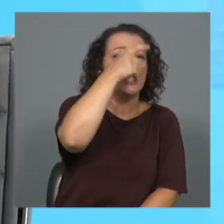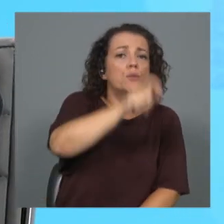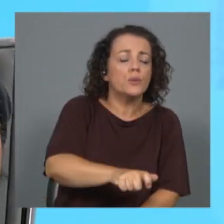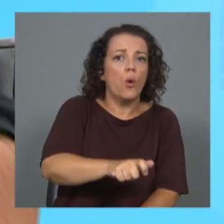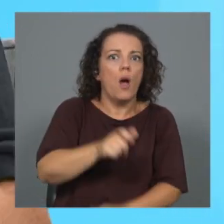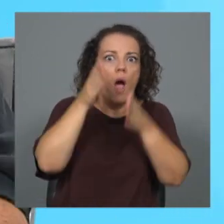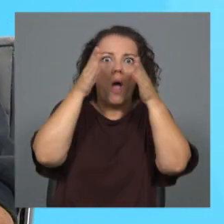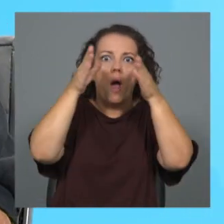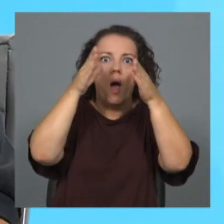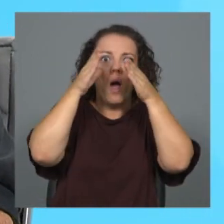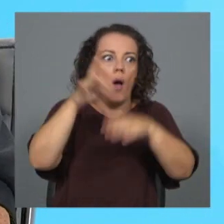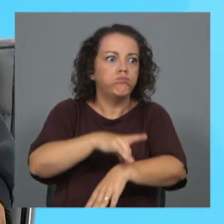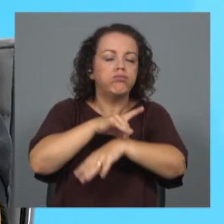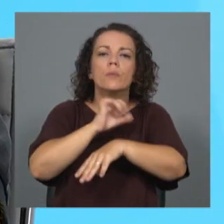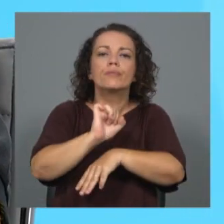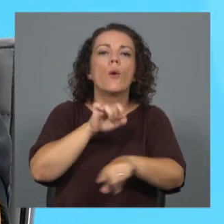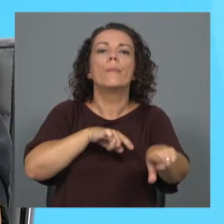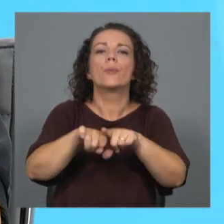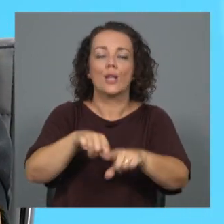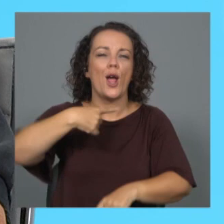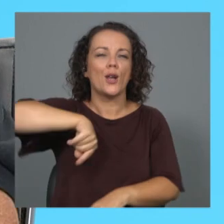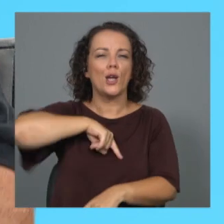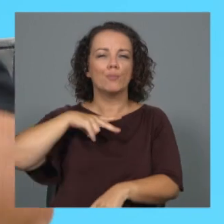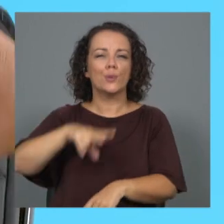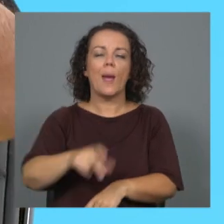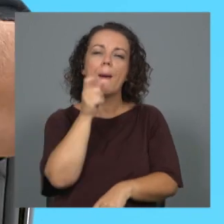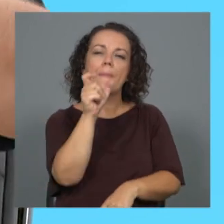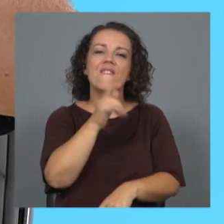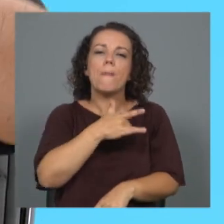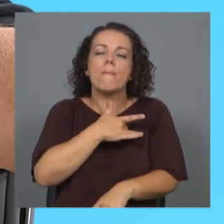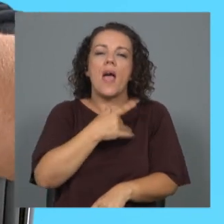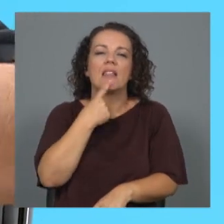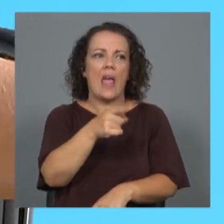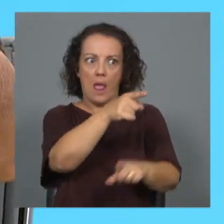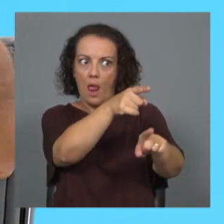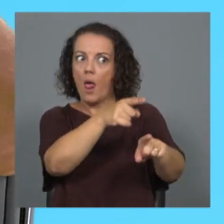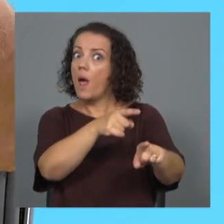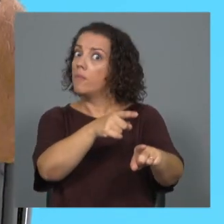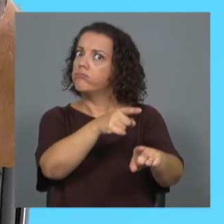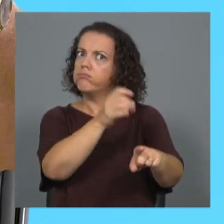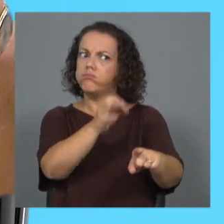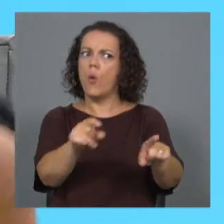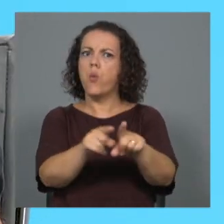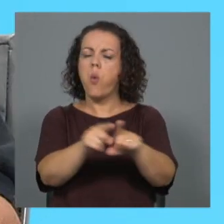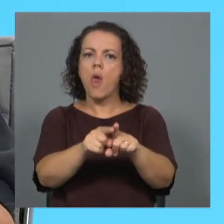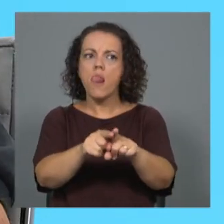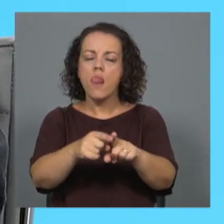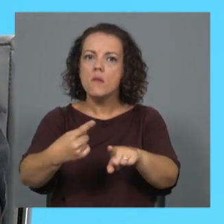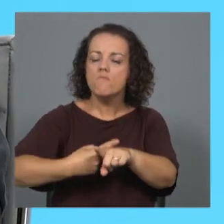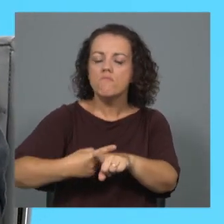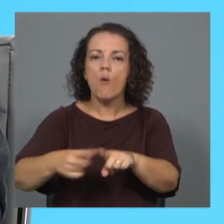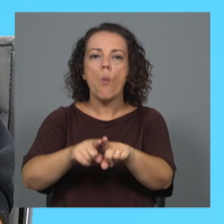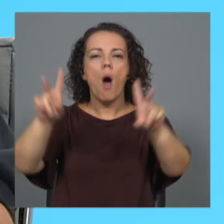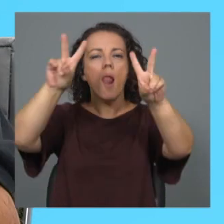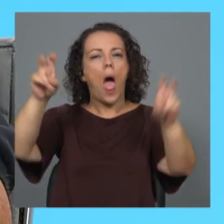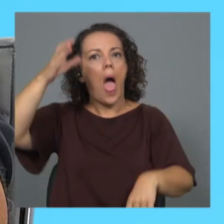política. Até nós, em português, temos aquela expressão, aquele tipo é mesmo um animal político. Quer dizer, é alguém,